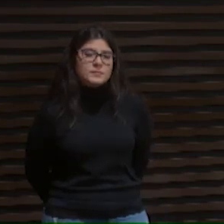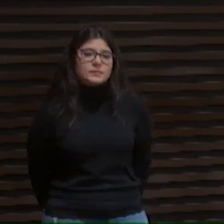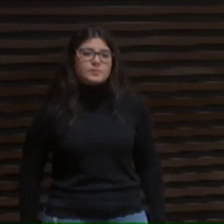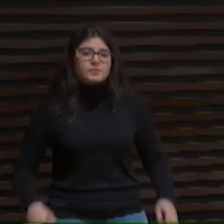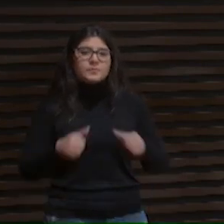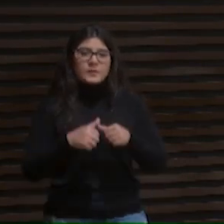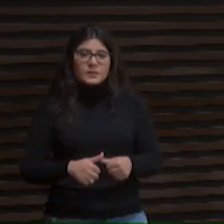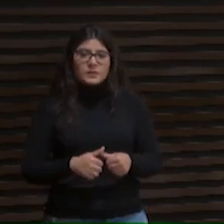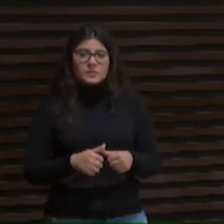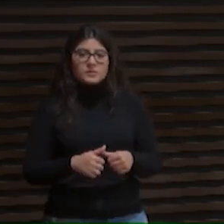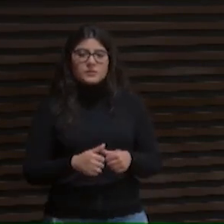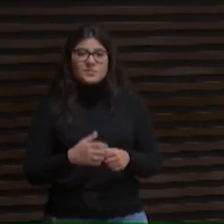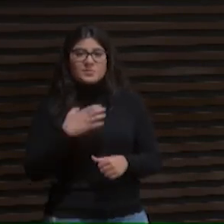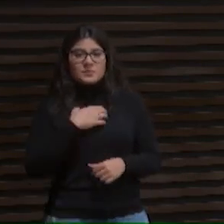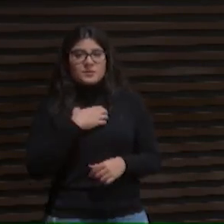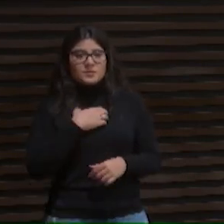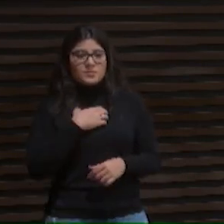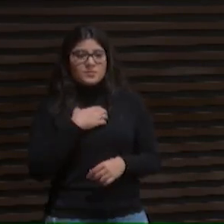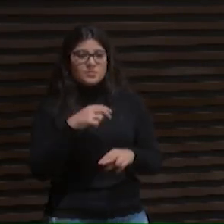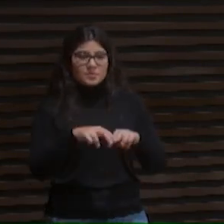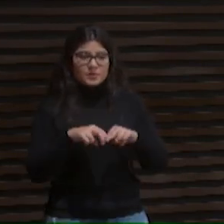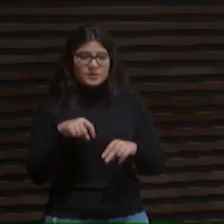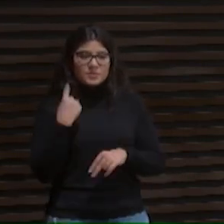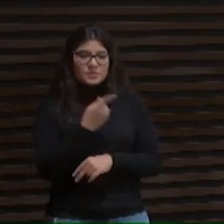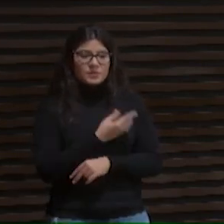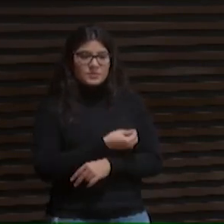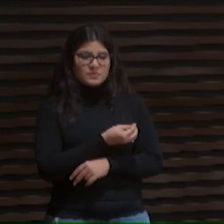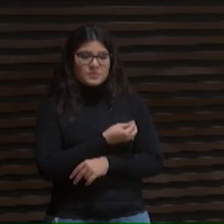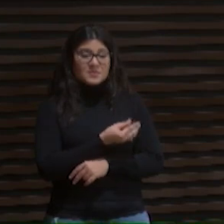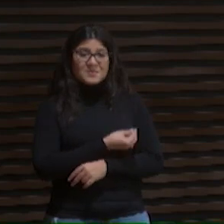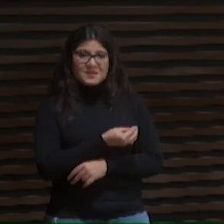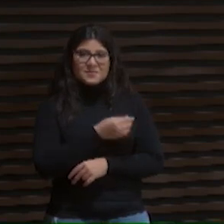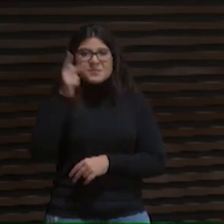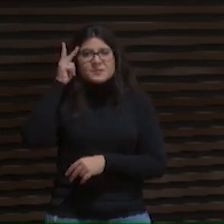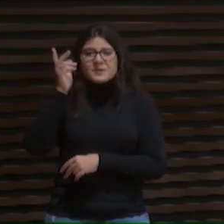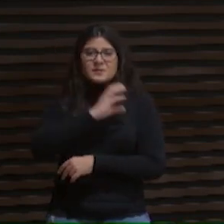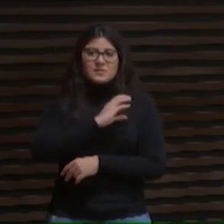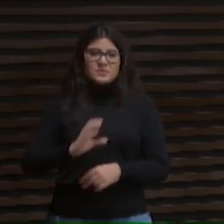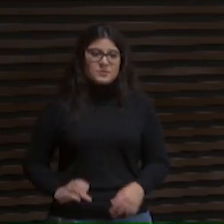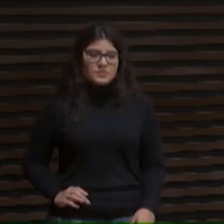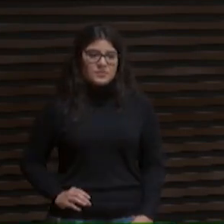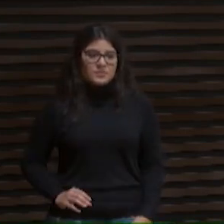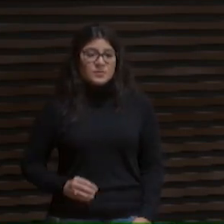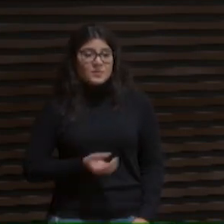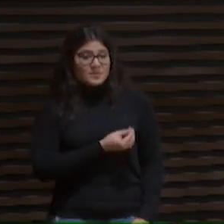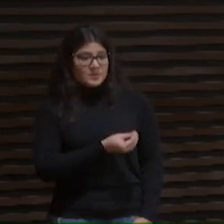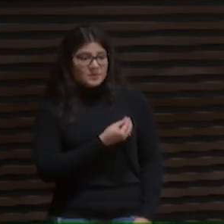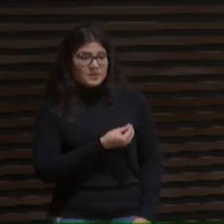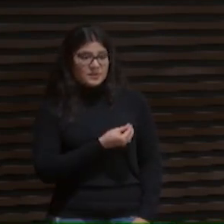Esse é o sentido e a razão da nossa vida, vivermos para Cristo. Uma